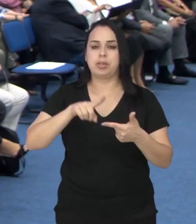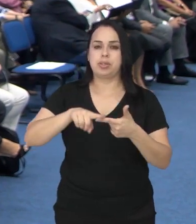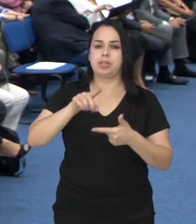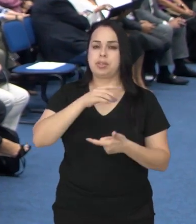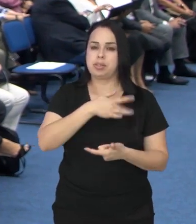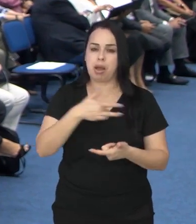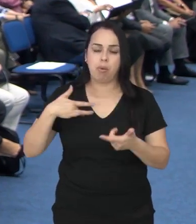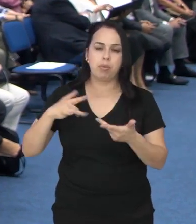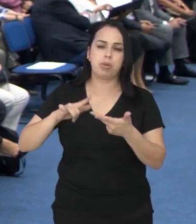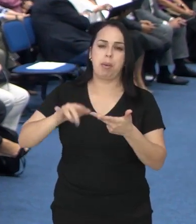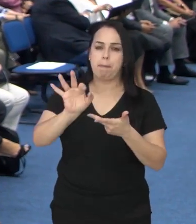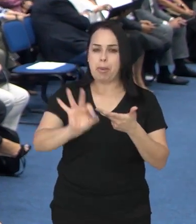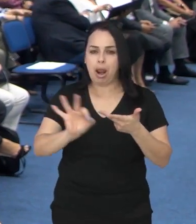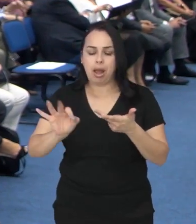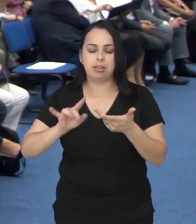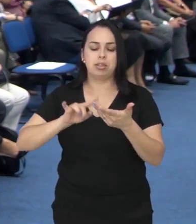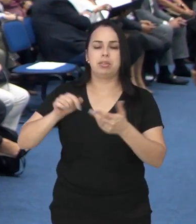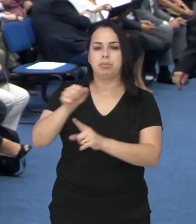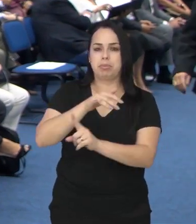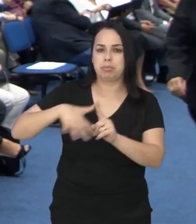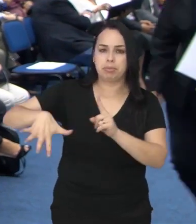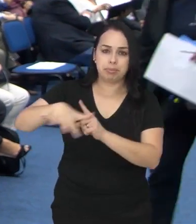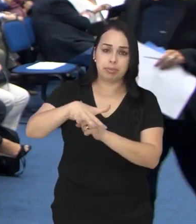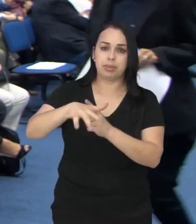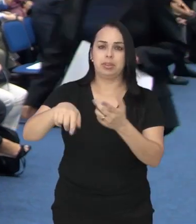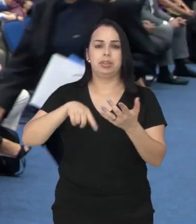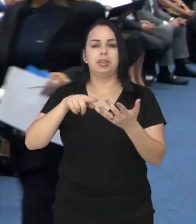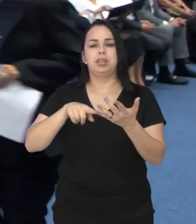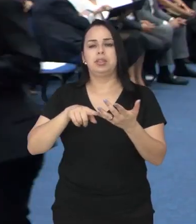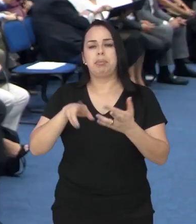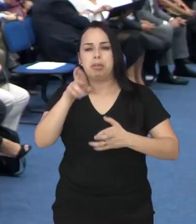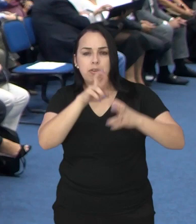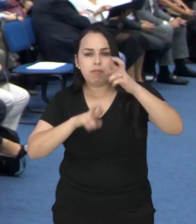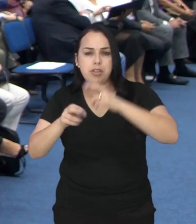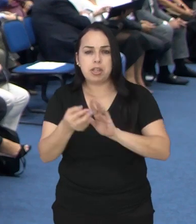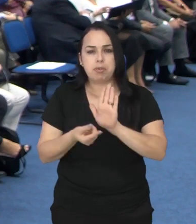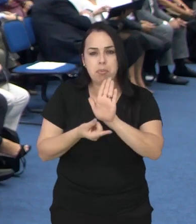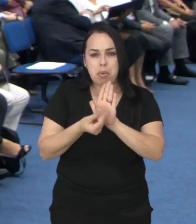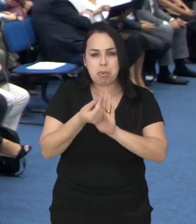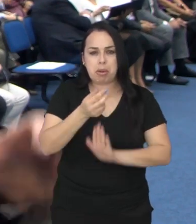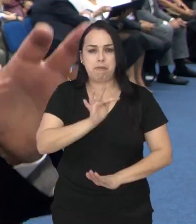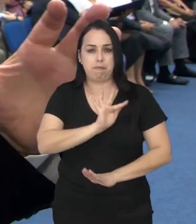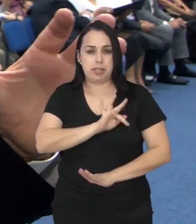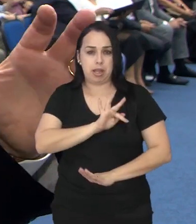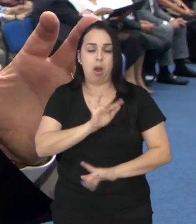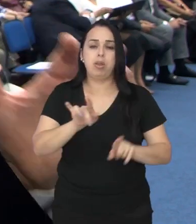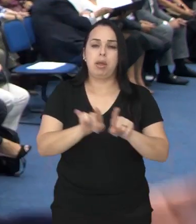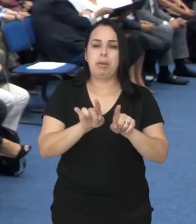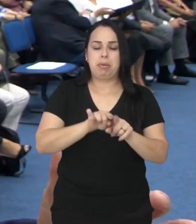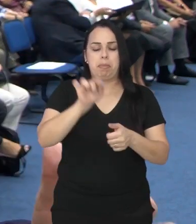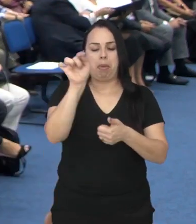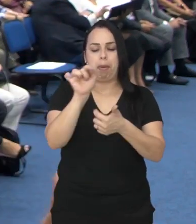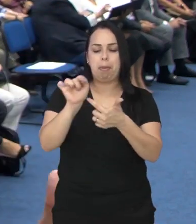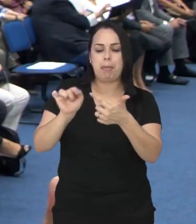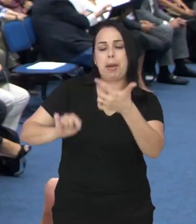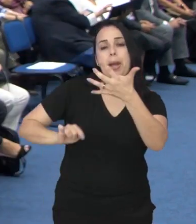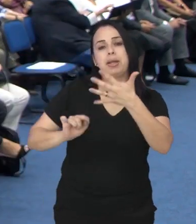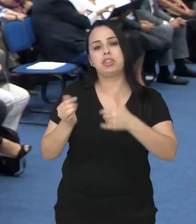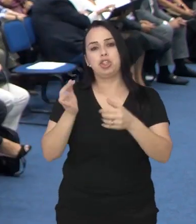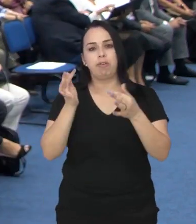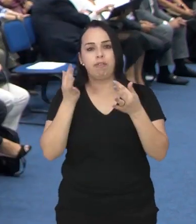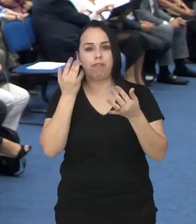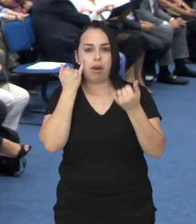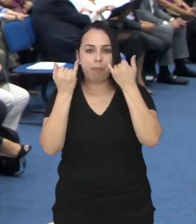saúde, planejamento, meio ambiente, execução fiscal, uma série de dados